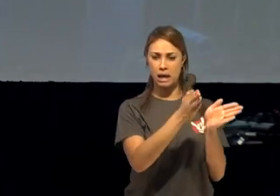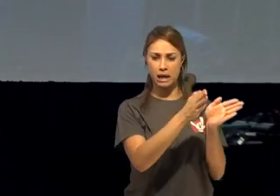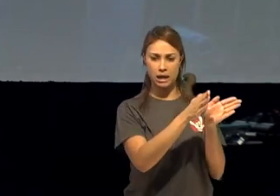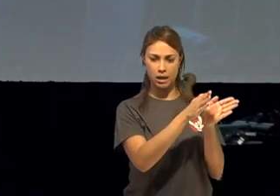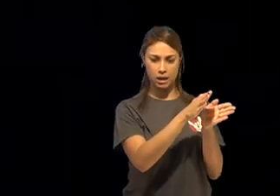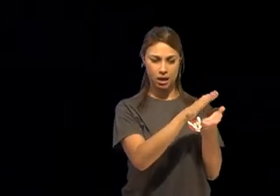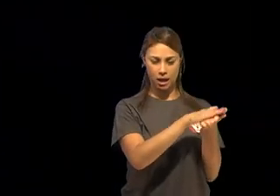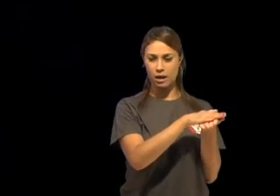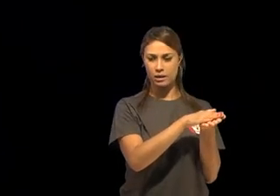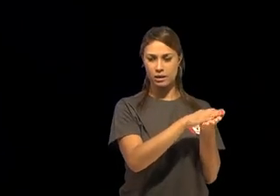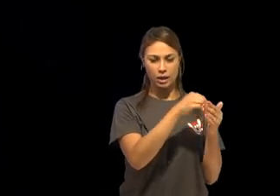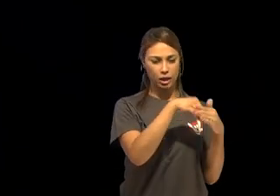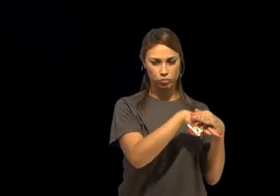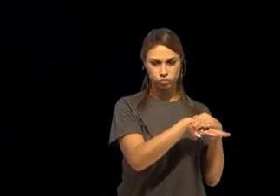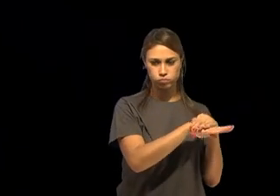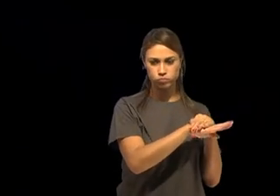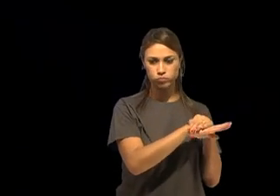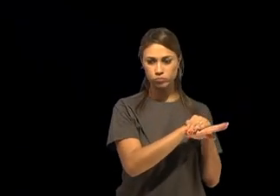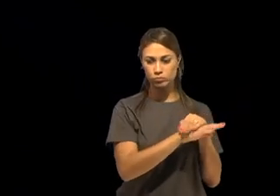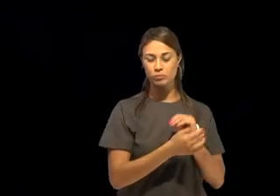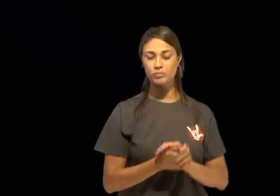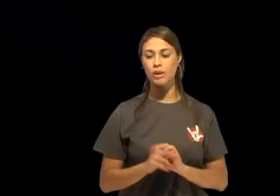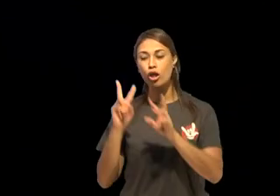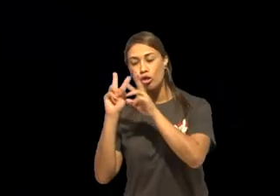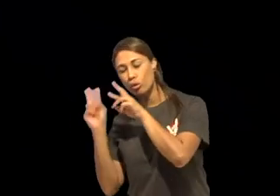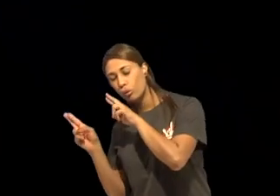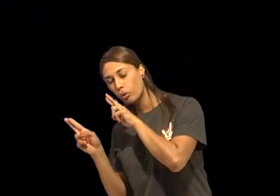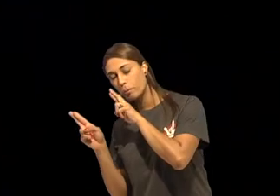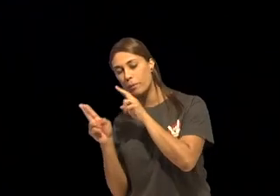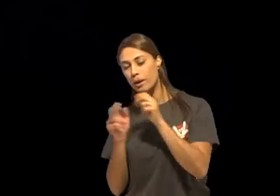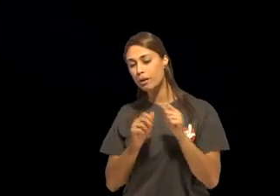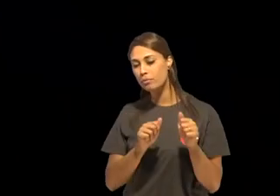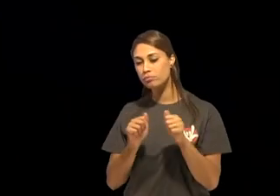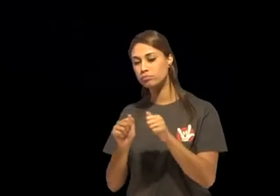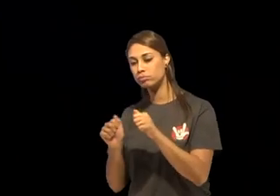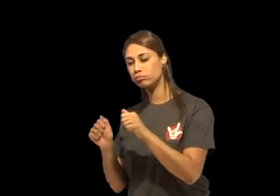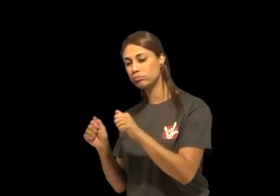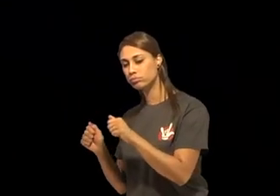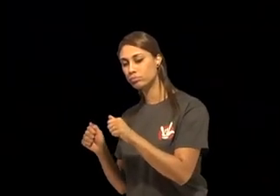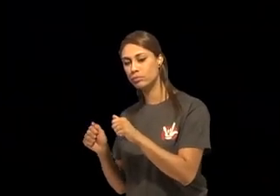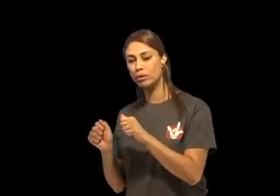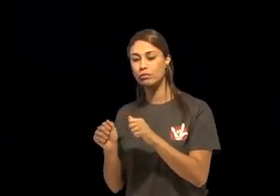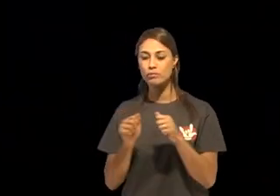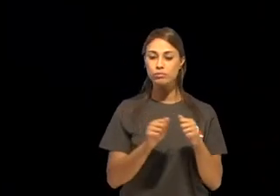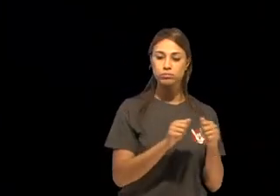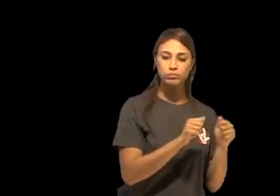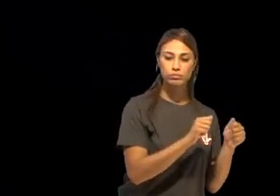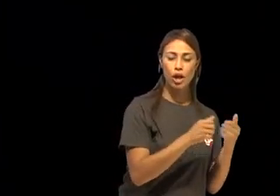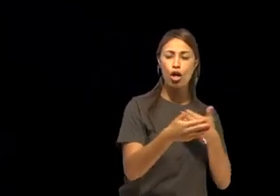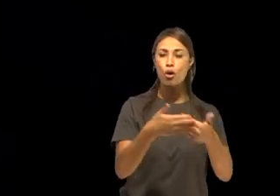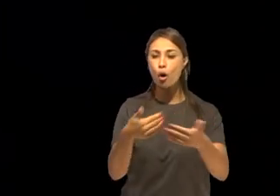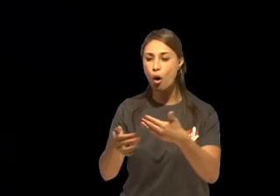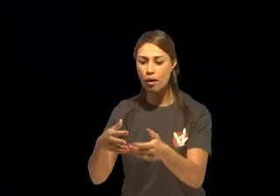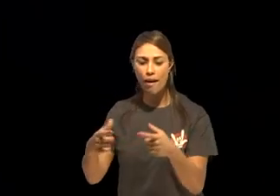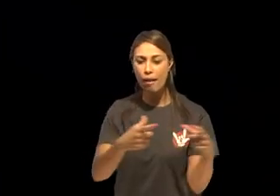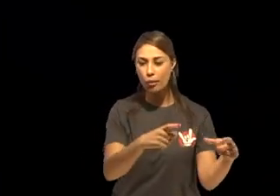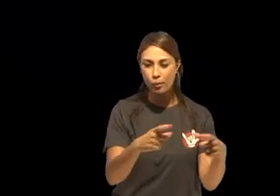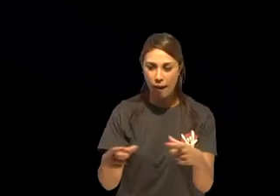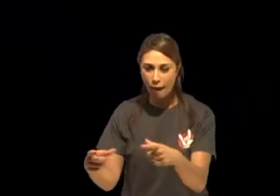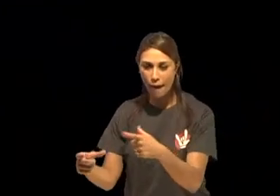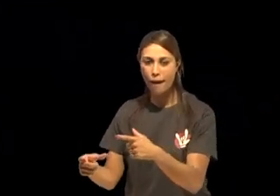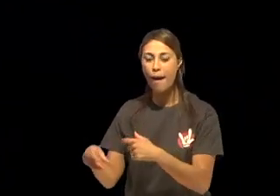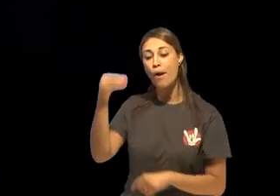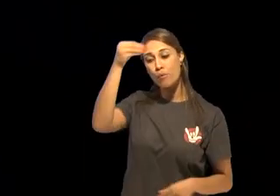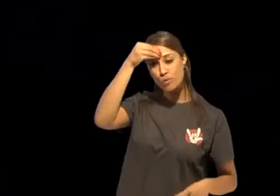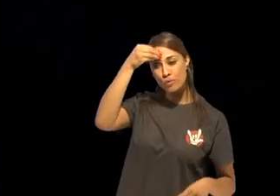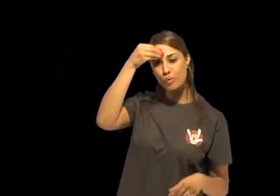ele ia com a carteira. Na outra semana, o Teteu apareceu com um chaveiro. Ele ia comer, ele ia com chaveiro. Ele ia